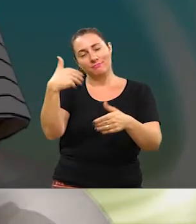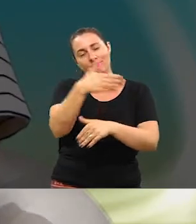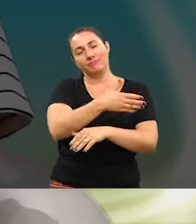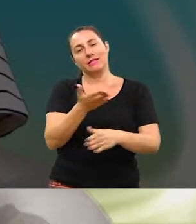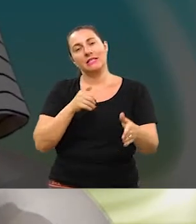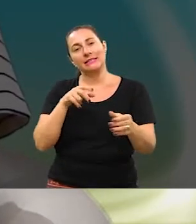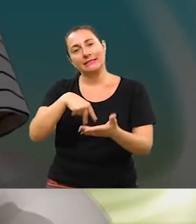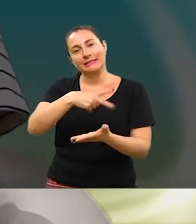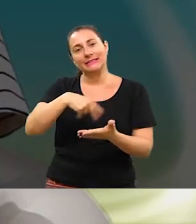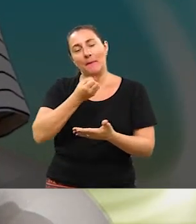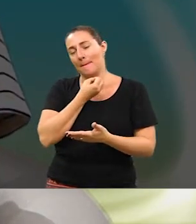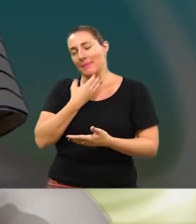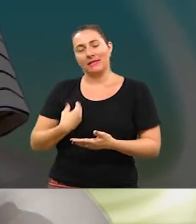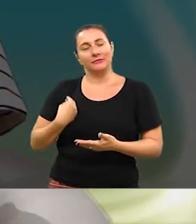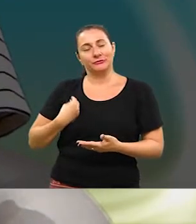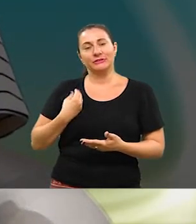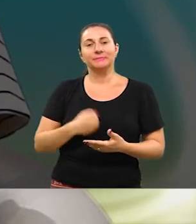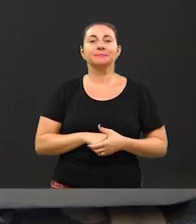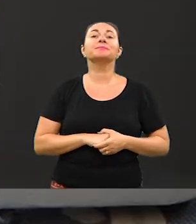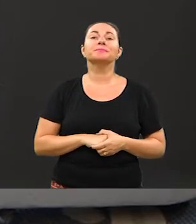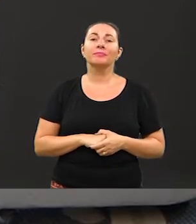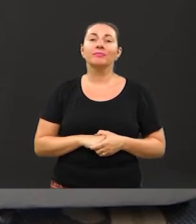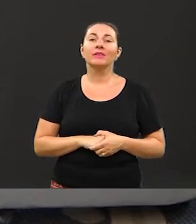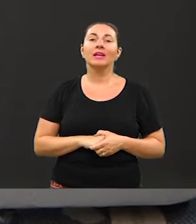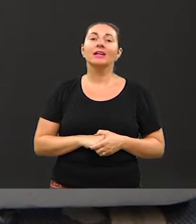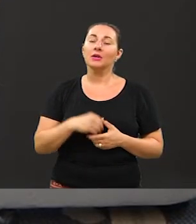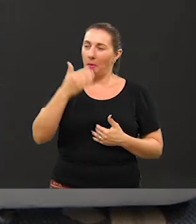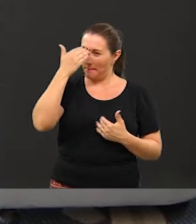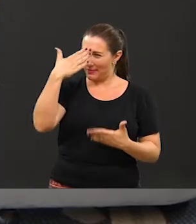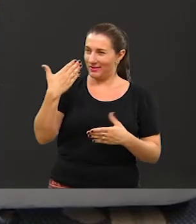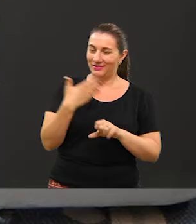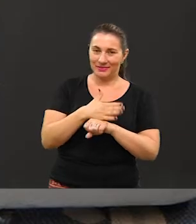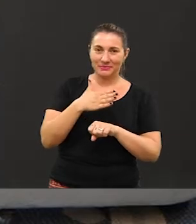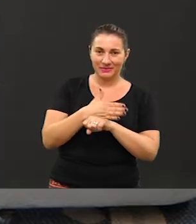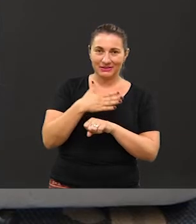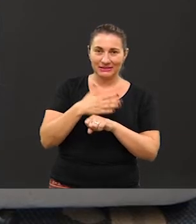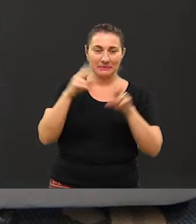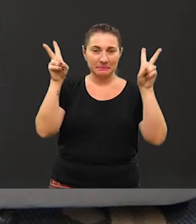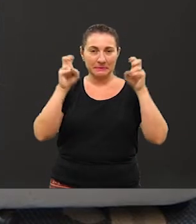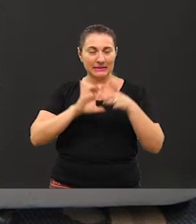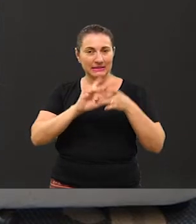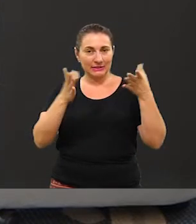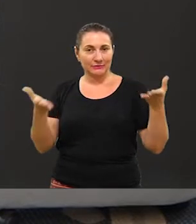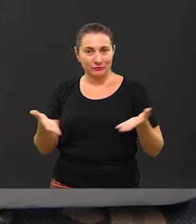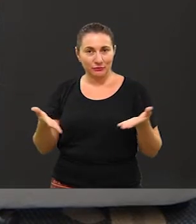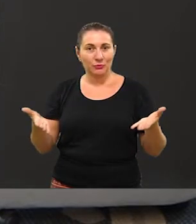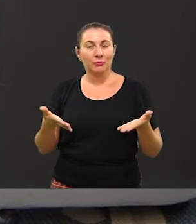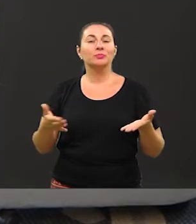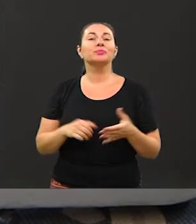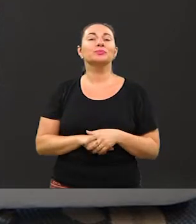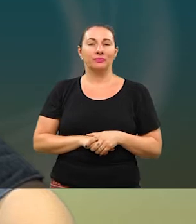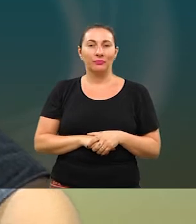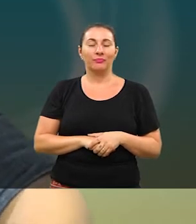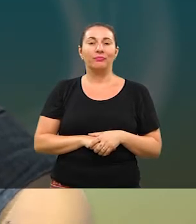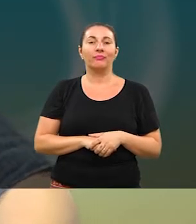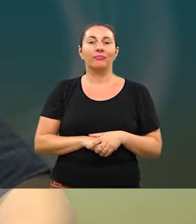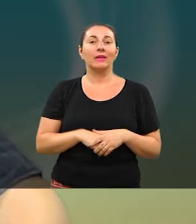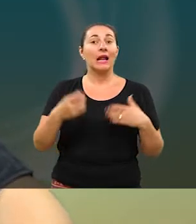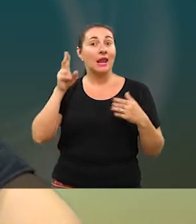a dançar. Porque isso só faz bem. É verdade. Obrigada pela sua participação no Pronto Livre de hoje, Bruna. Eu que agradeço.